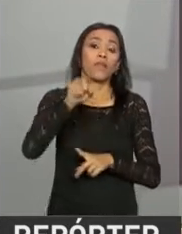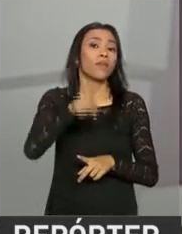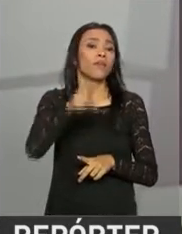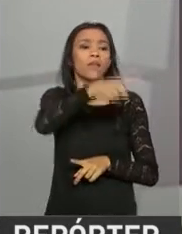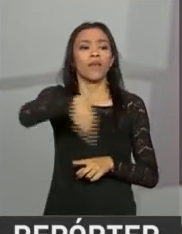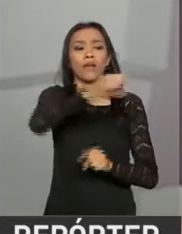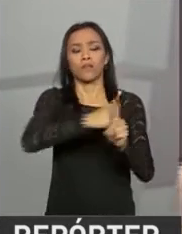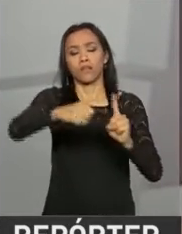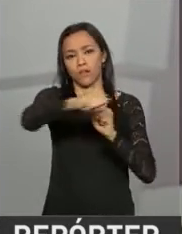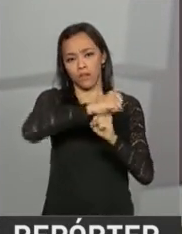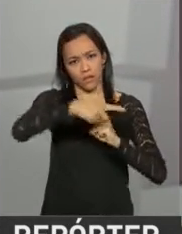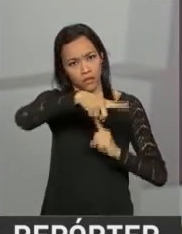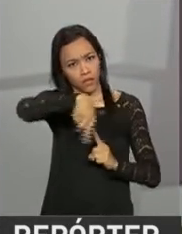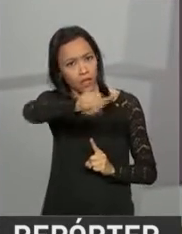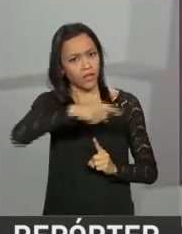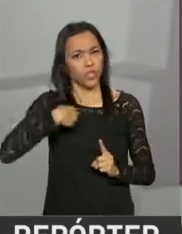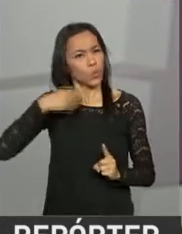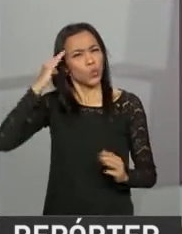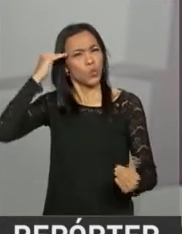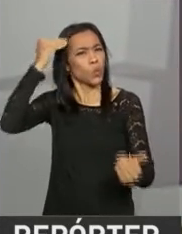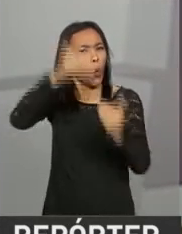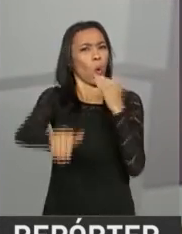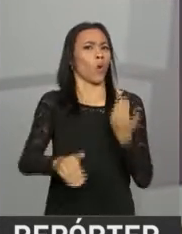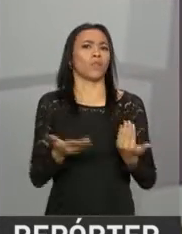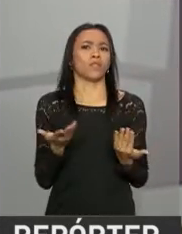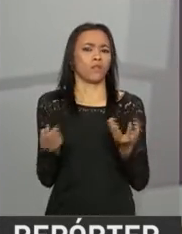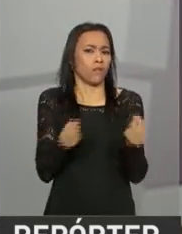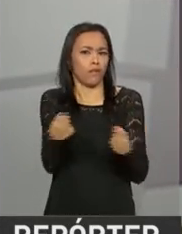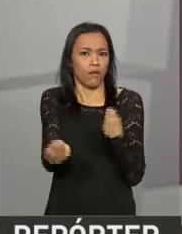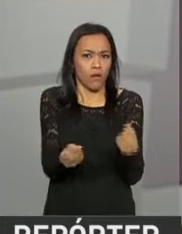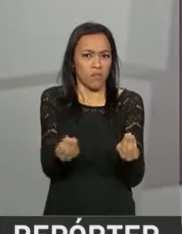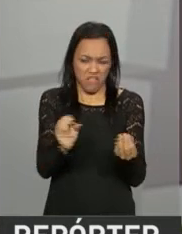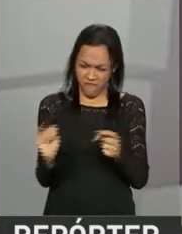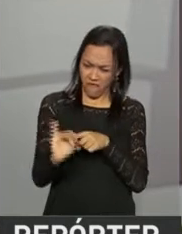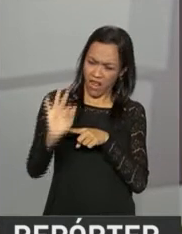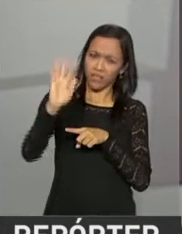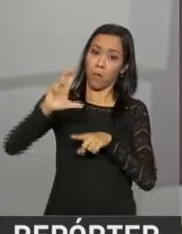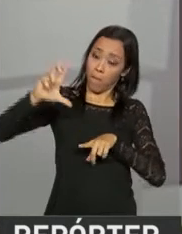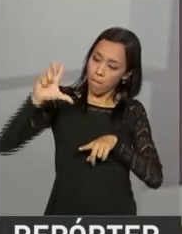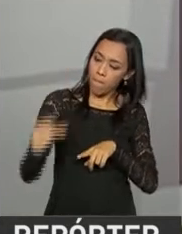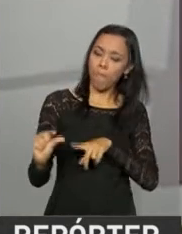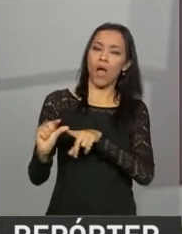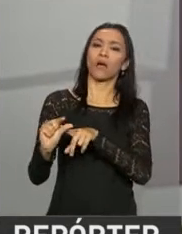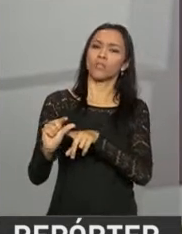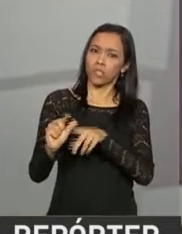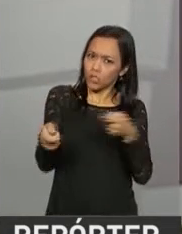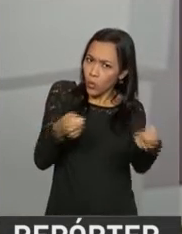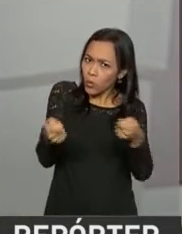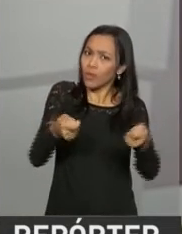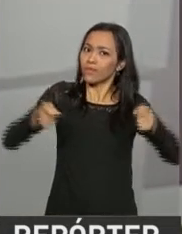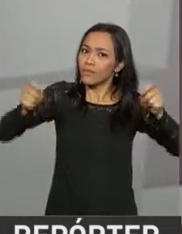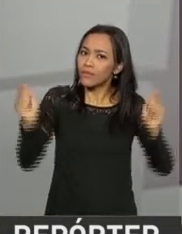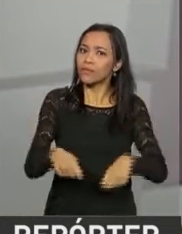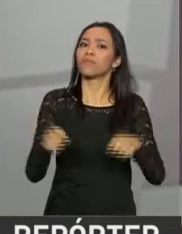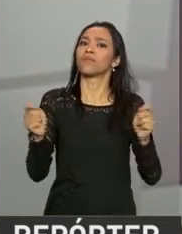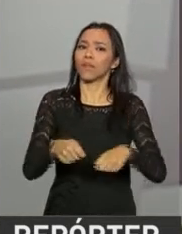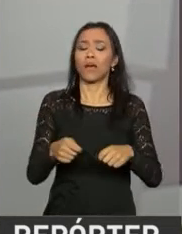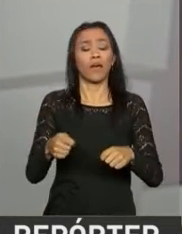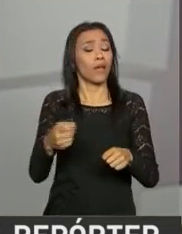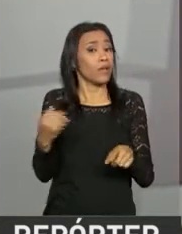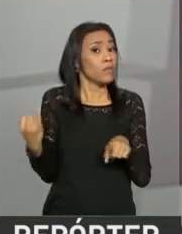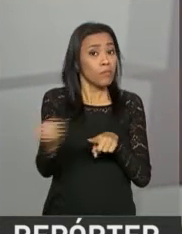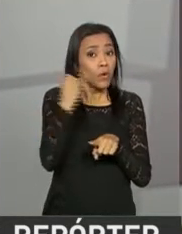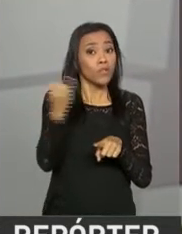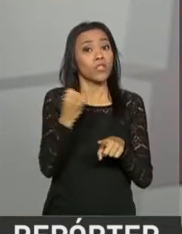sociedade brasileira não aceita mais abrir mão inflação baixa e estável é condição necessária para a